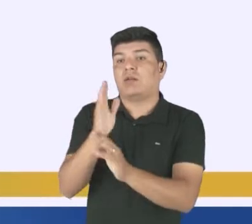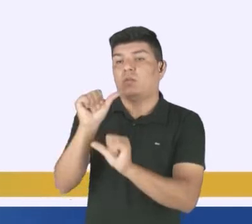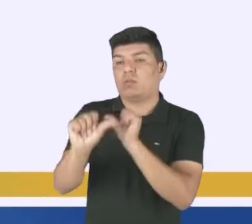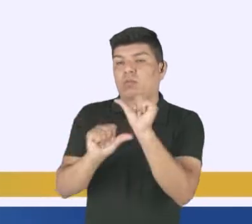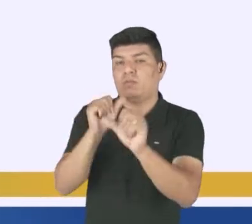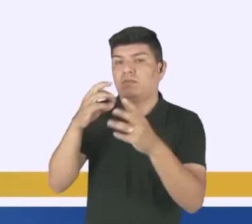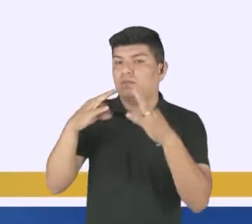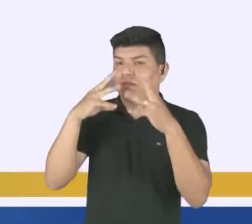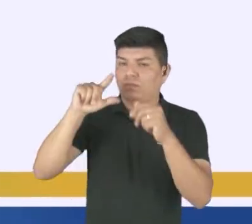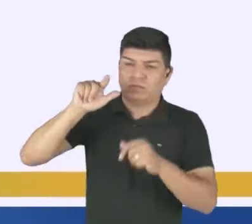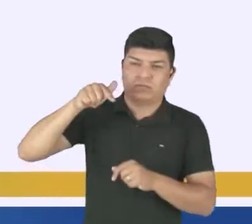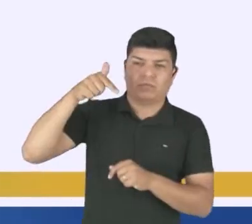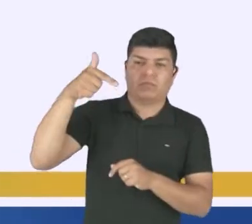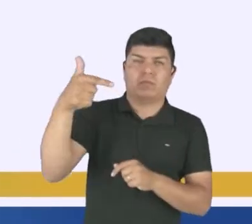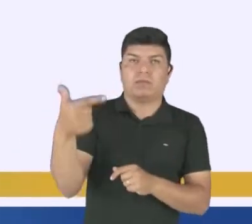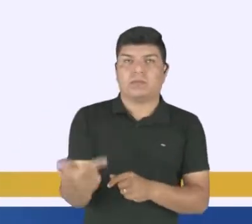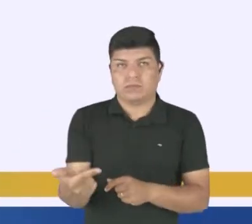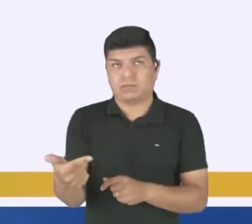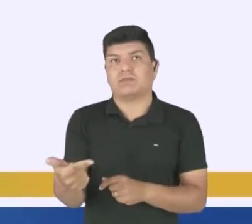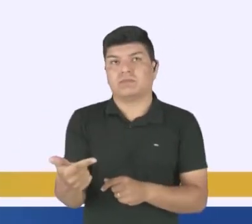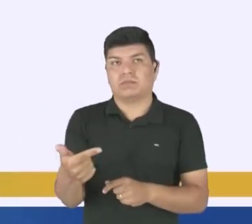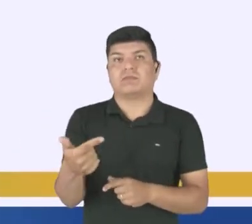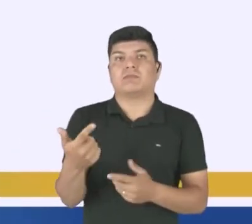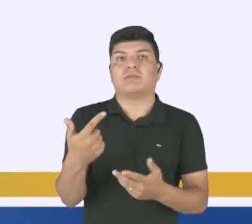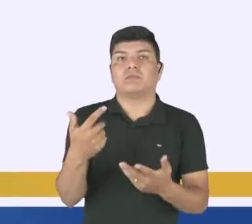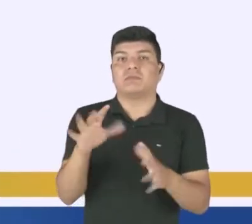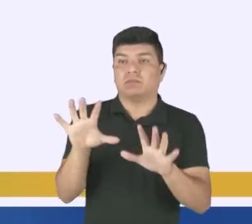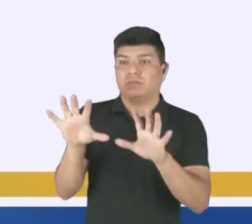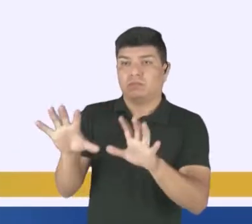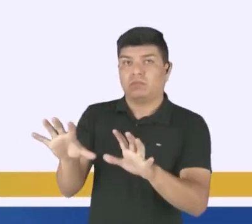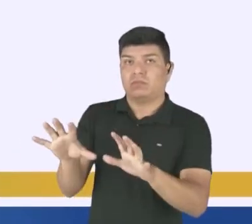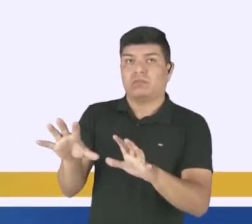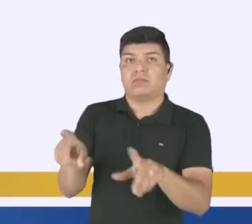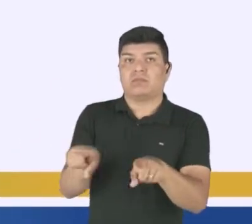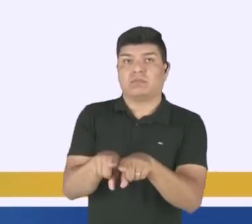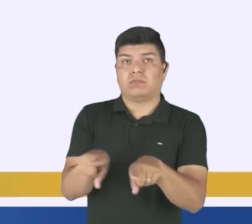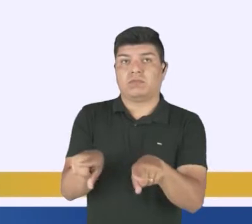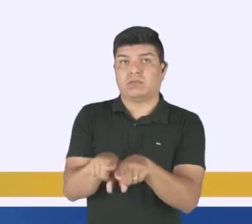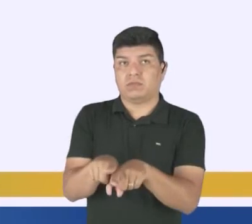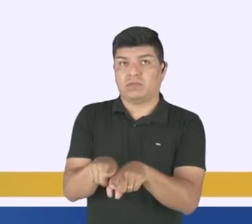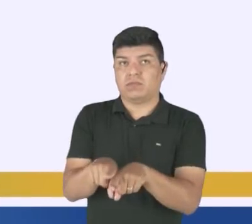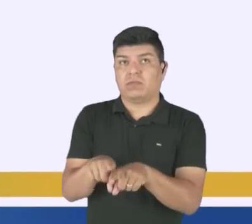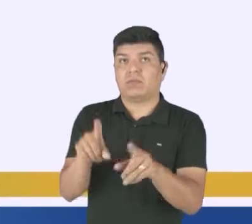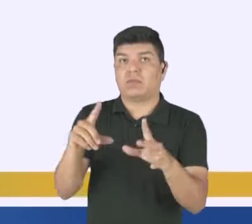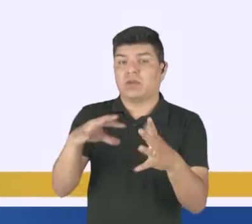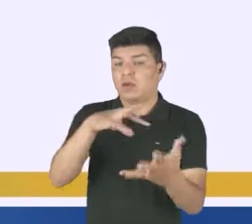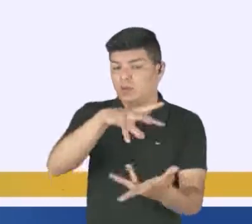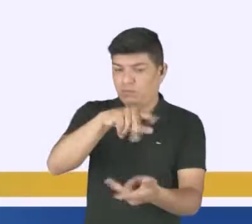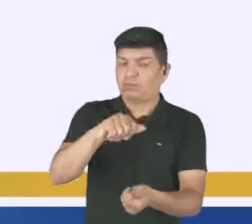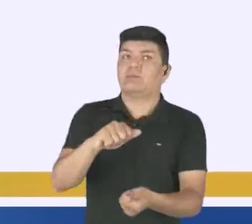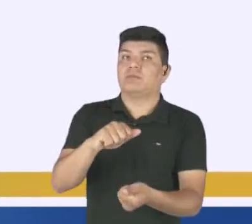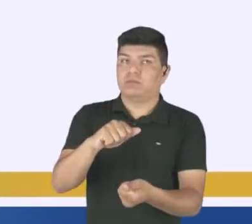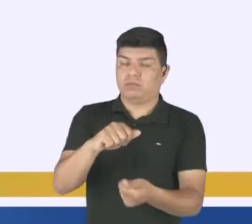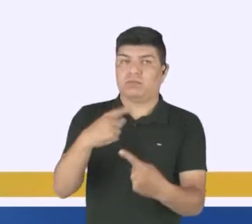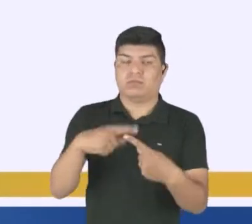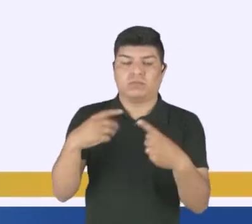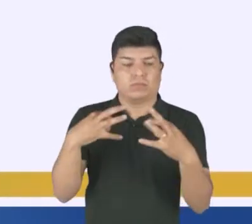modificar todos os demais ecossistemas e, inclusive, a nível planetário,